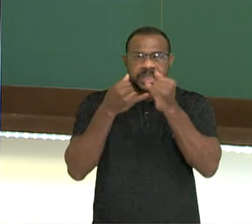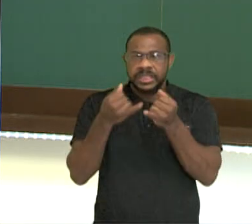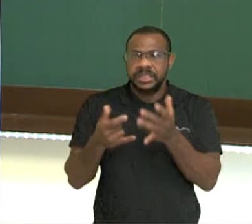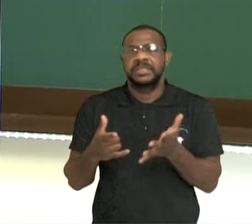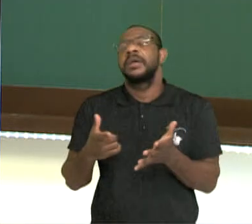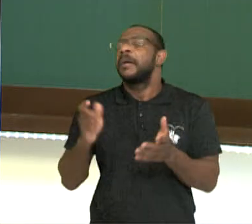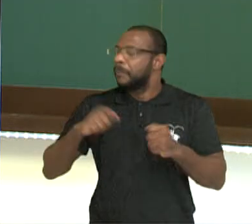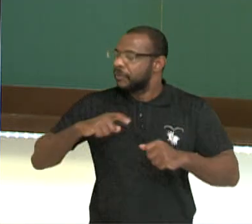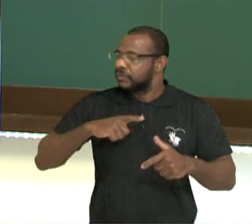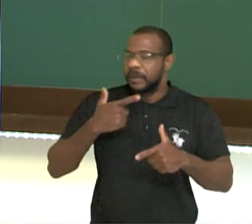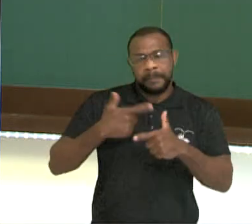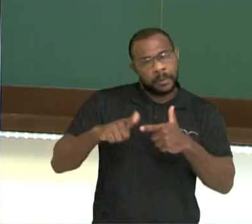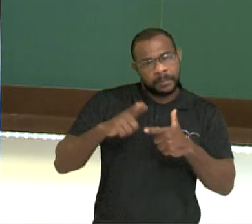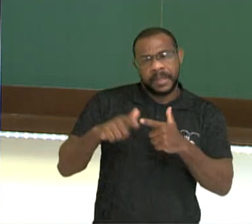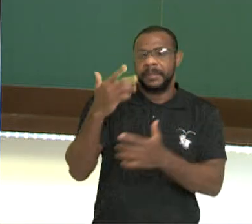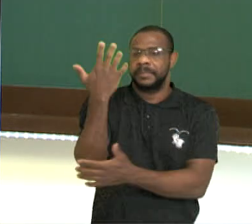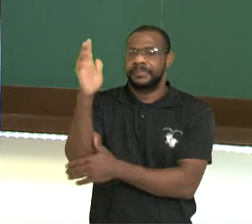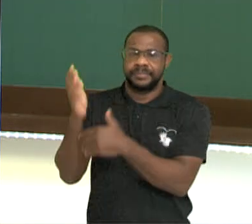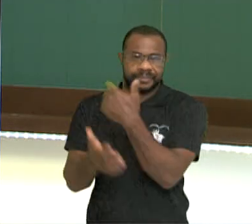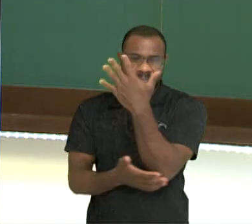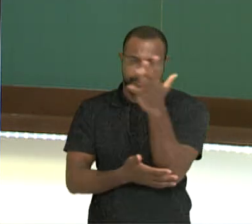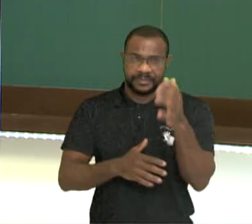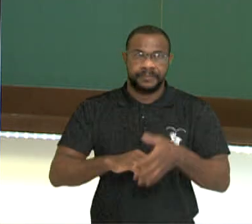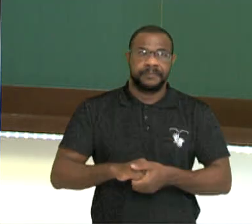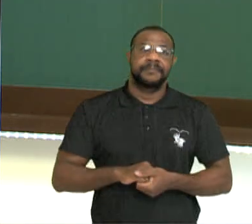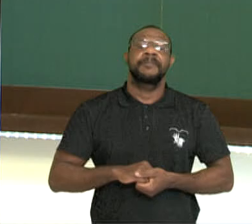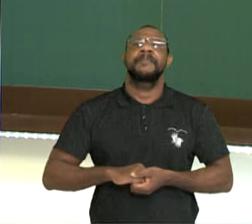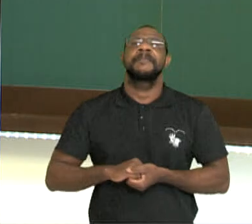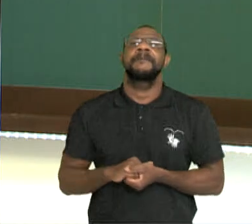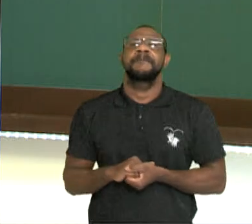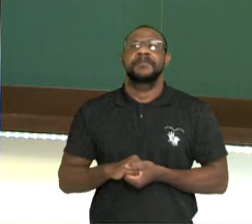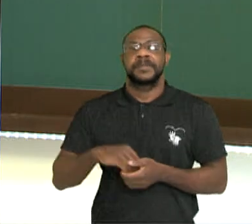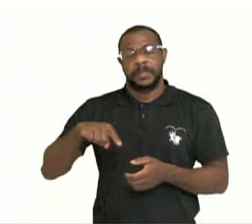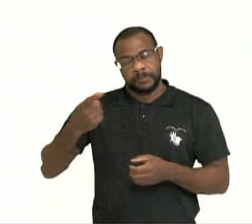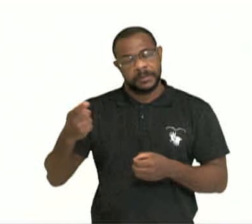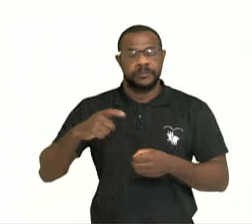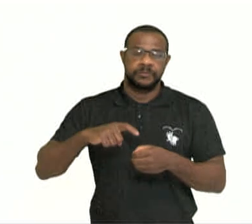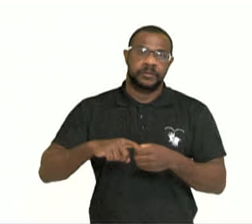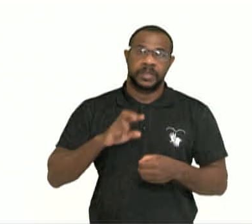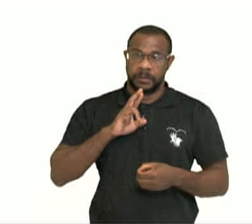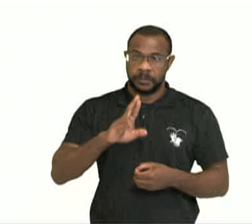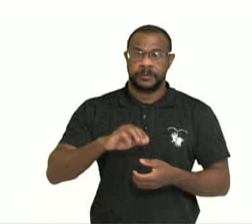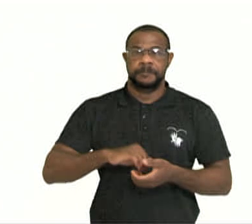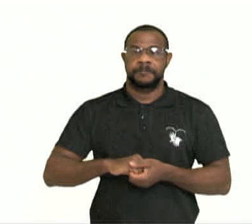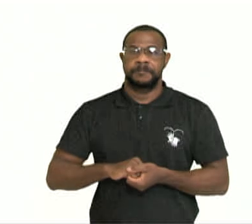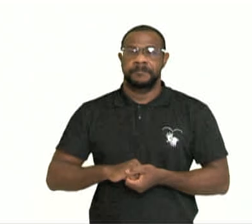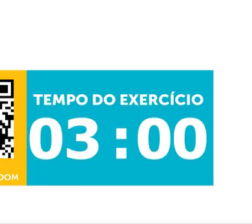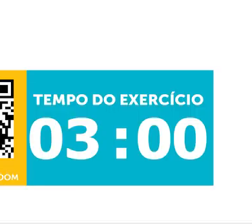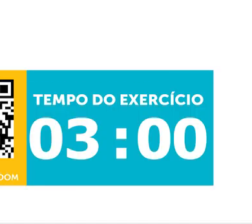causam impactos ao meio natural. O relógio vai aparecer aqui na tela e a gente está aguardando você.